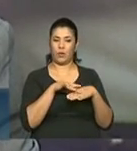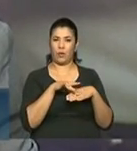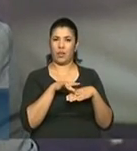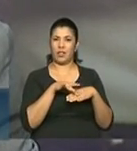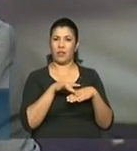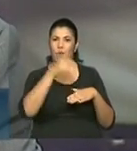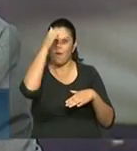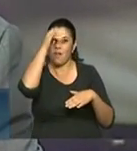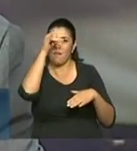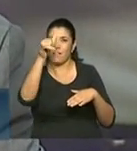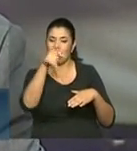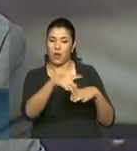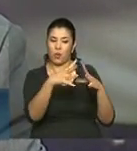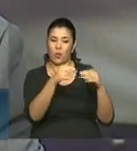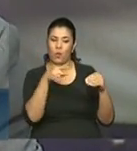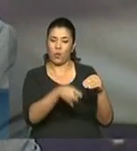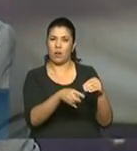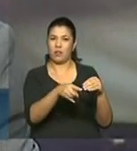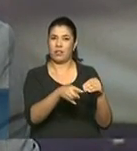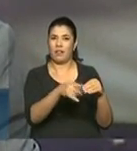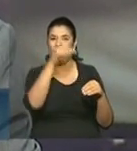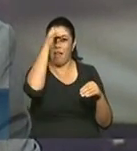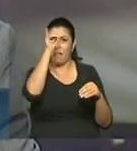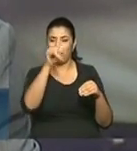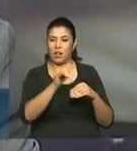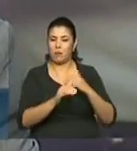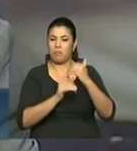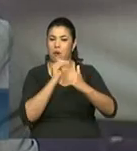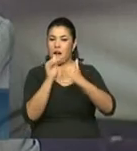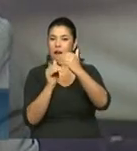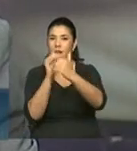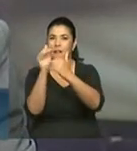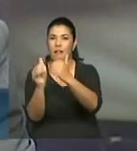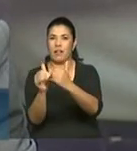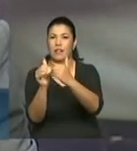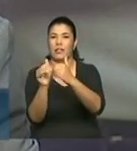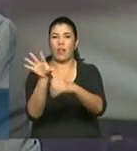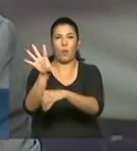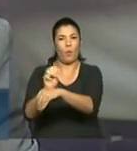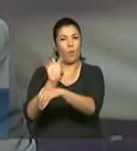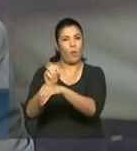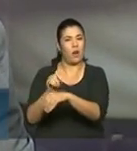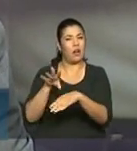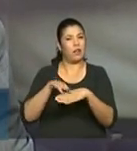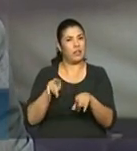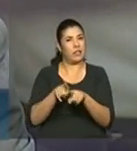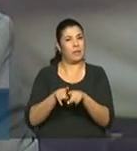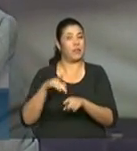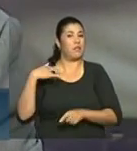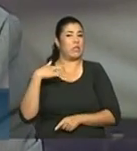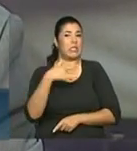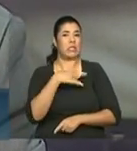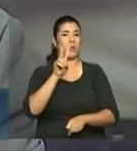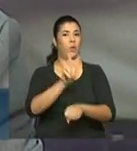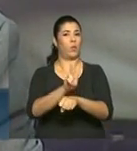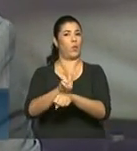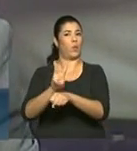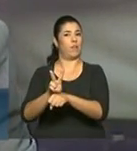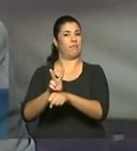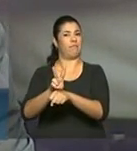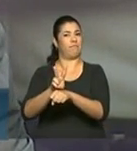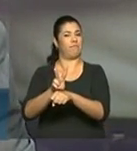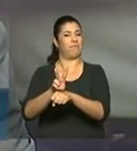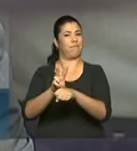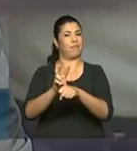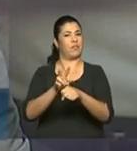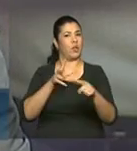da doença. Então, o diagnóstico e tratamento é uma ação de saúde pública, de prevenção, porque você interrompe a cadeia de transmissão.